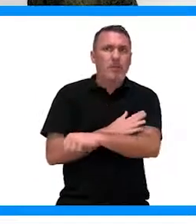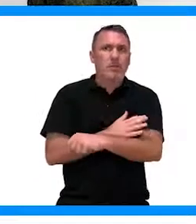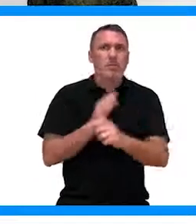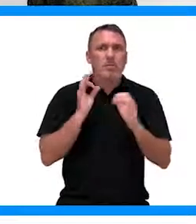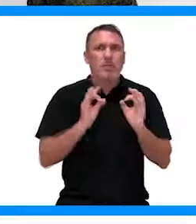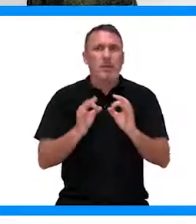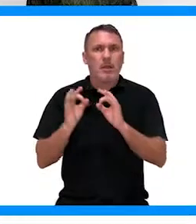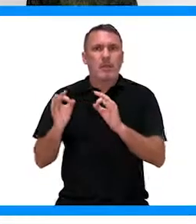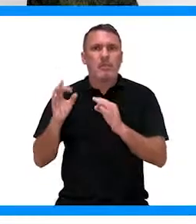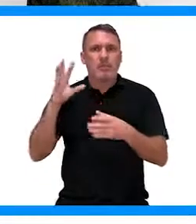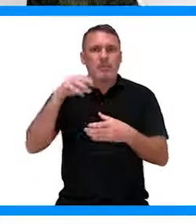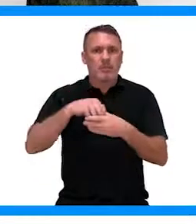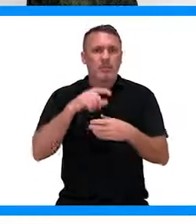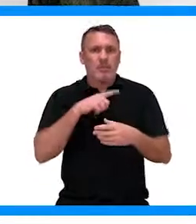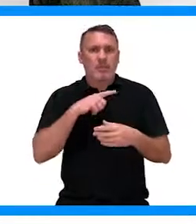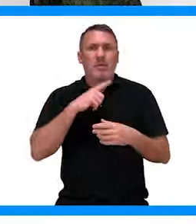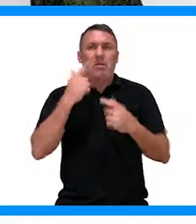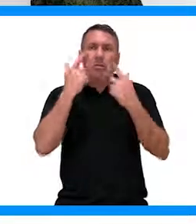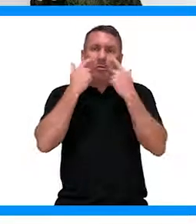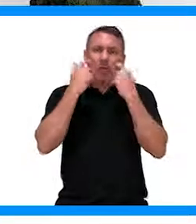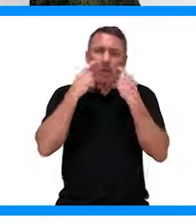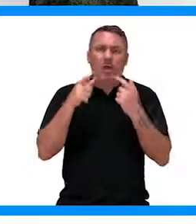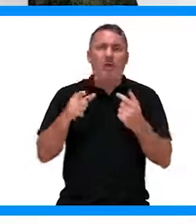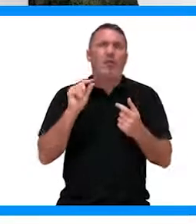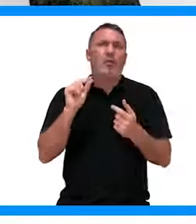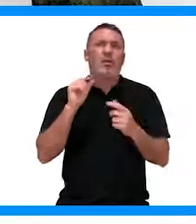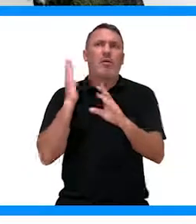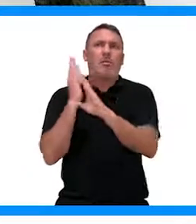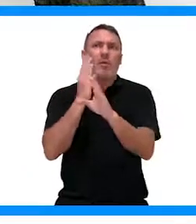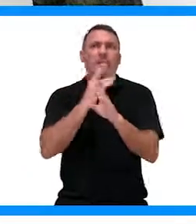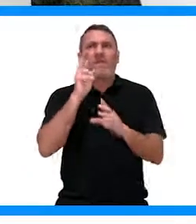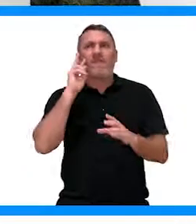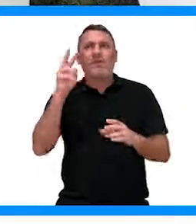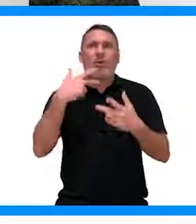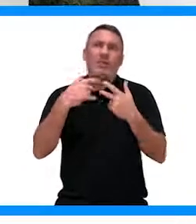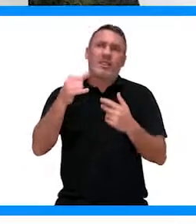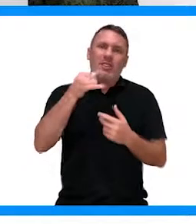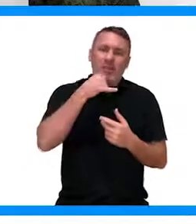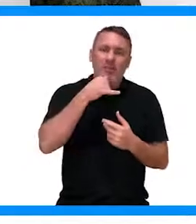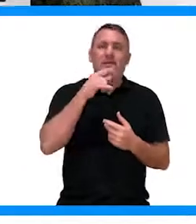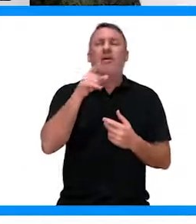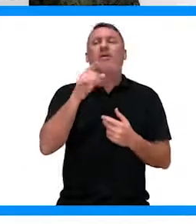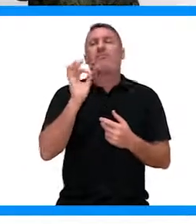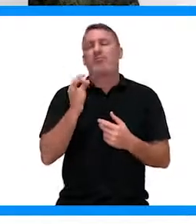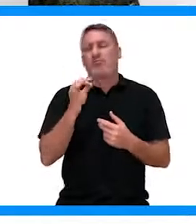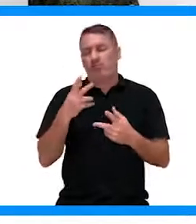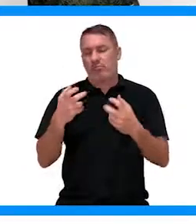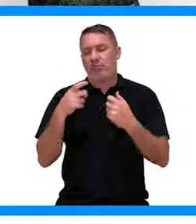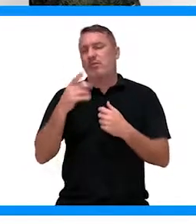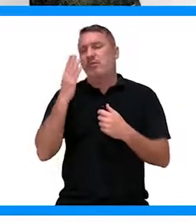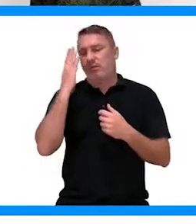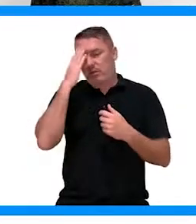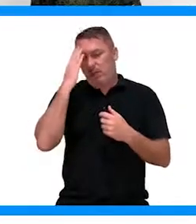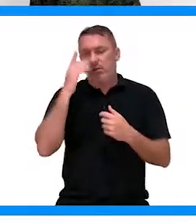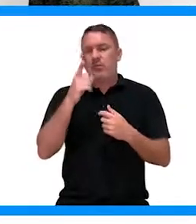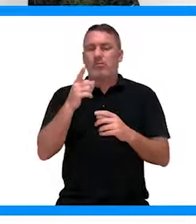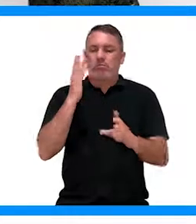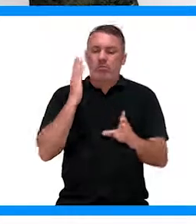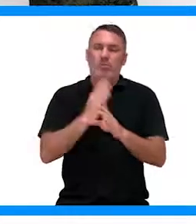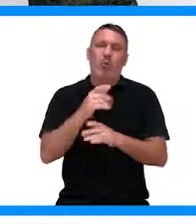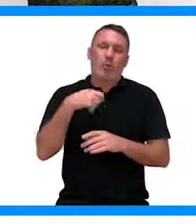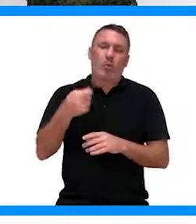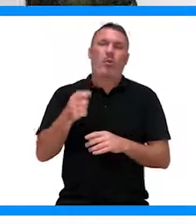um relato emotivo, emocionado, alguém está chorando, alguém viu uma situação em que ficou triste, você pode observar,